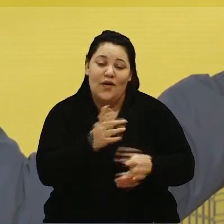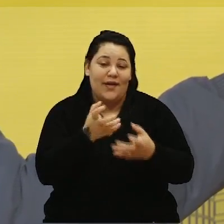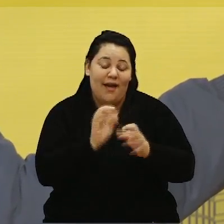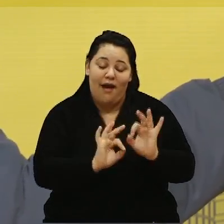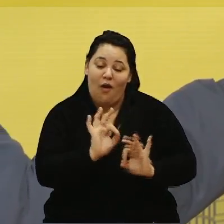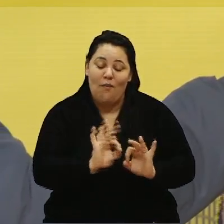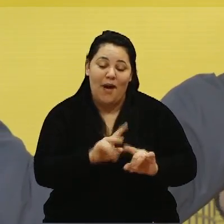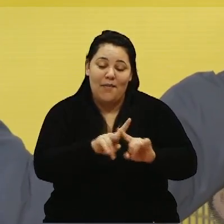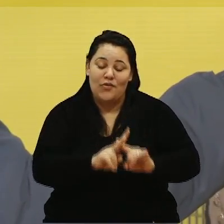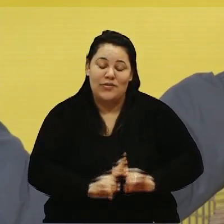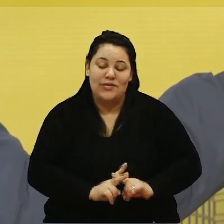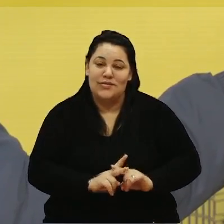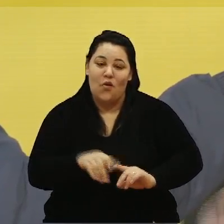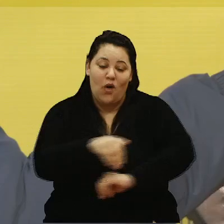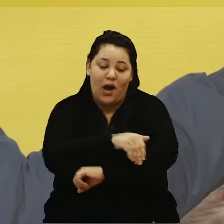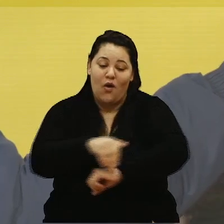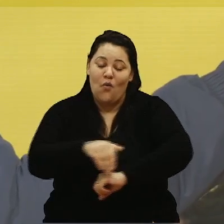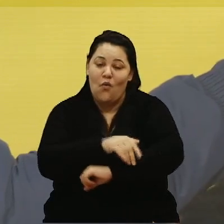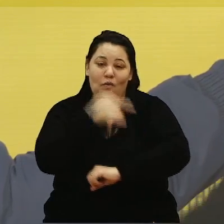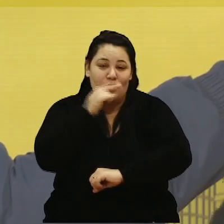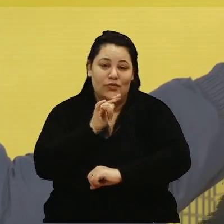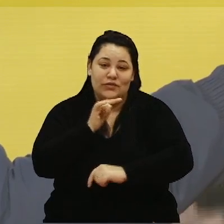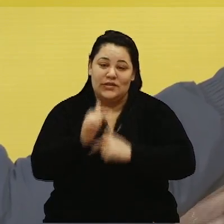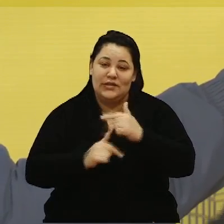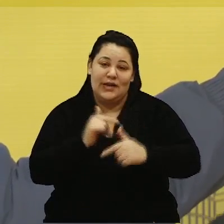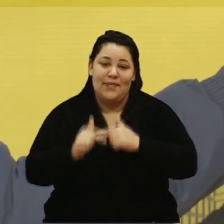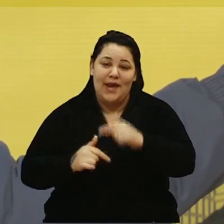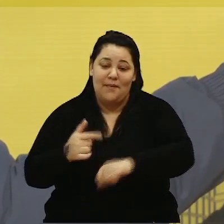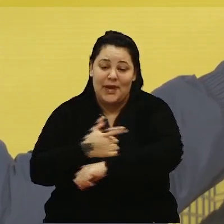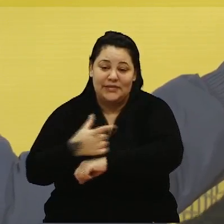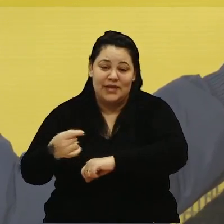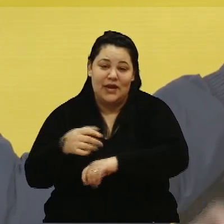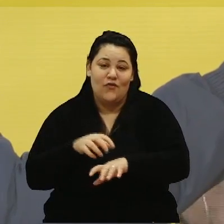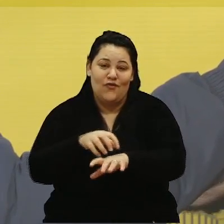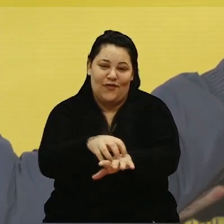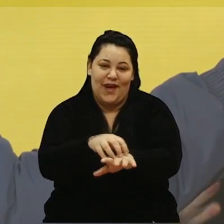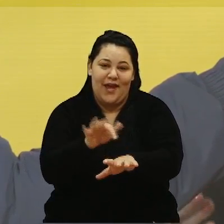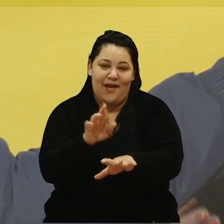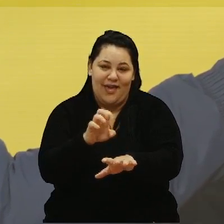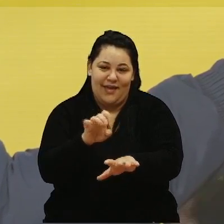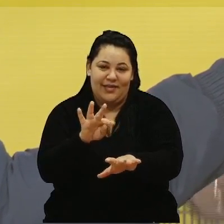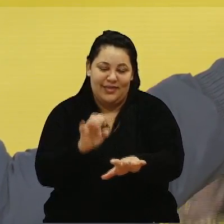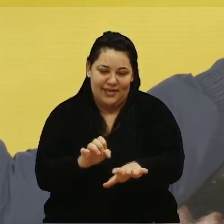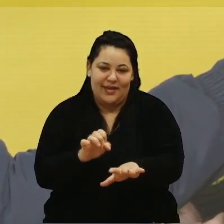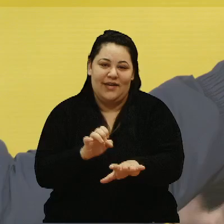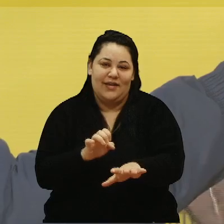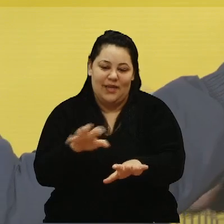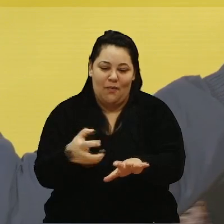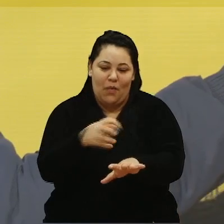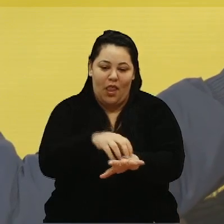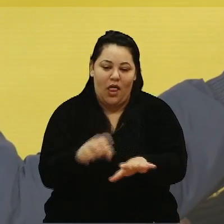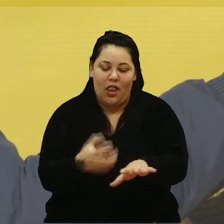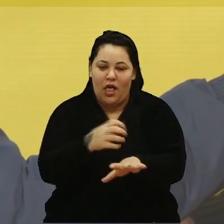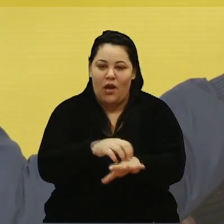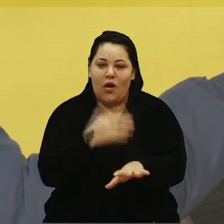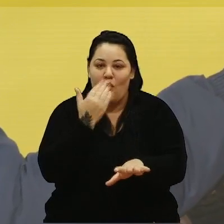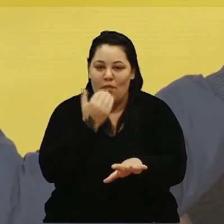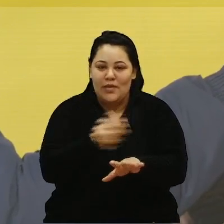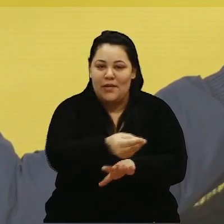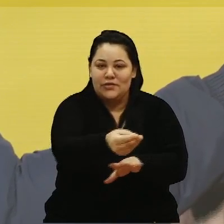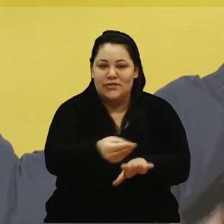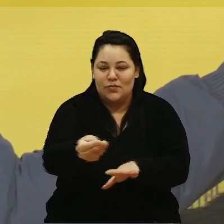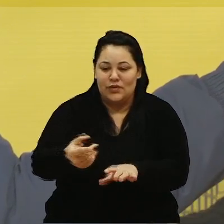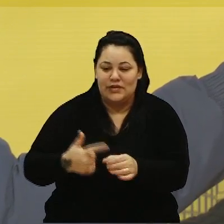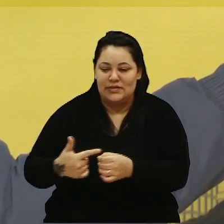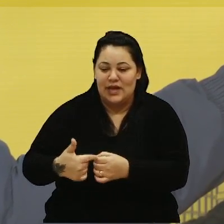eles trabalhem, para que eles possam escoar a produção. Outras questões como água, telefonia,